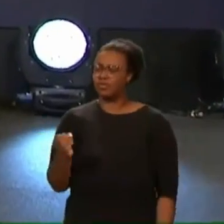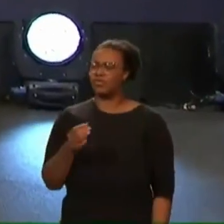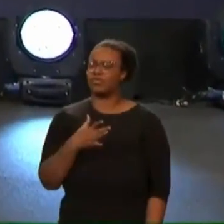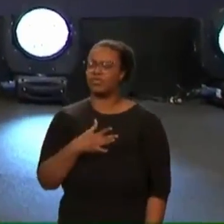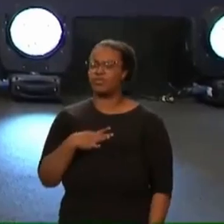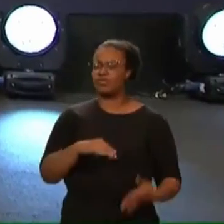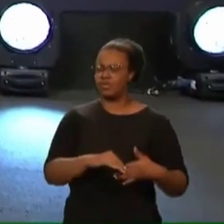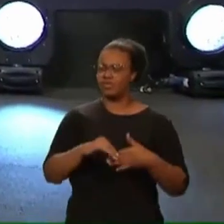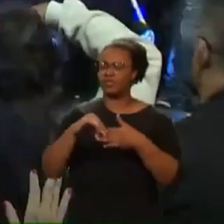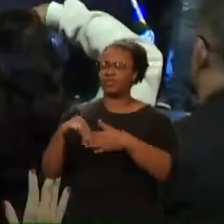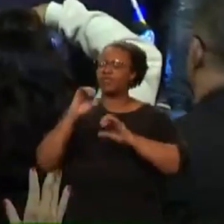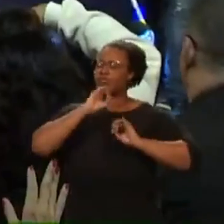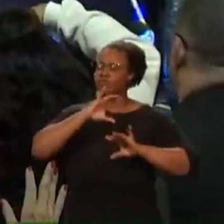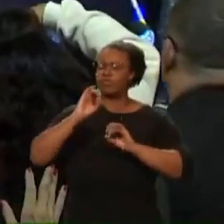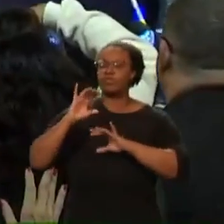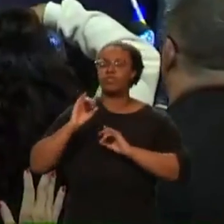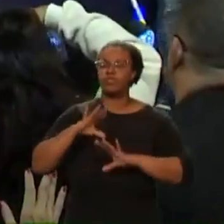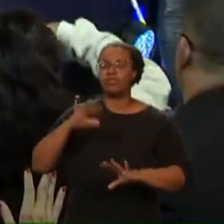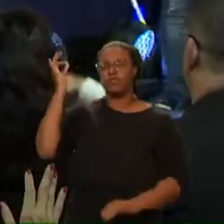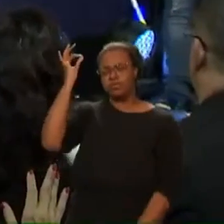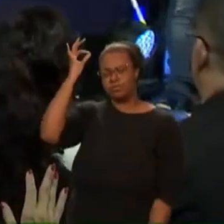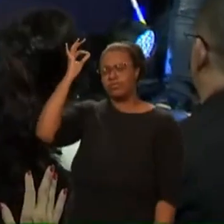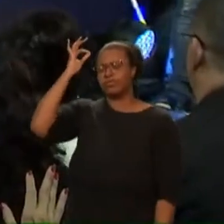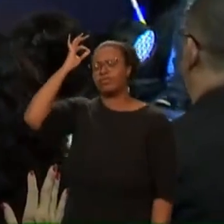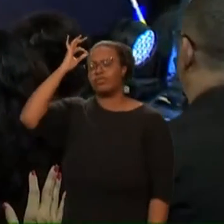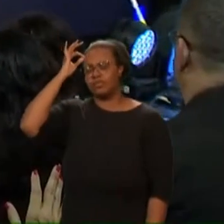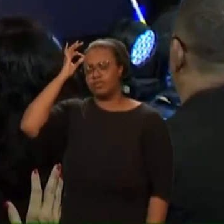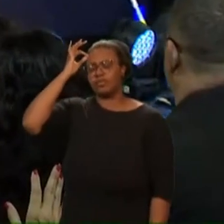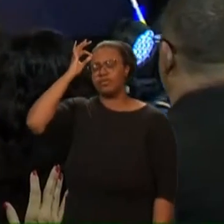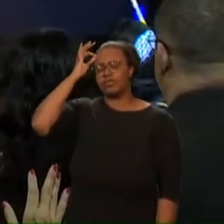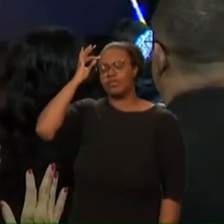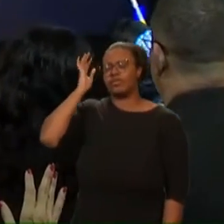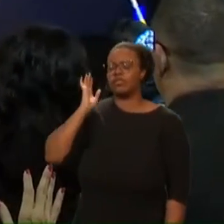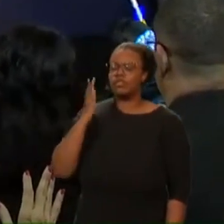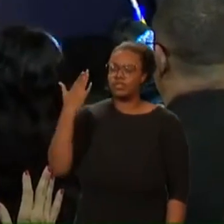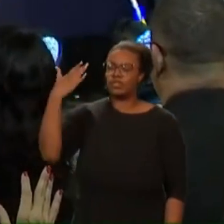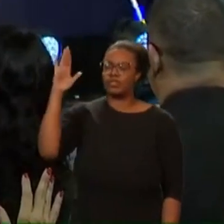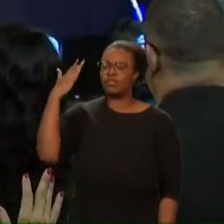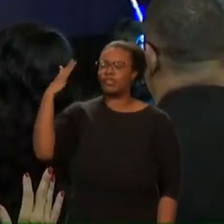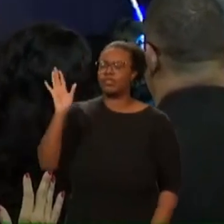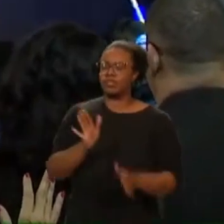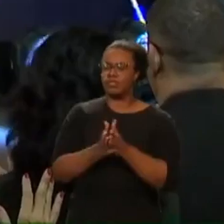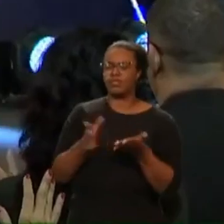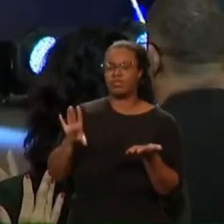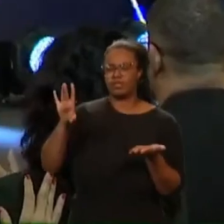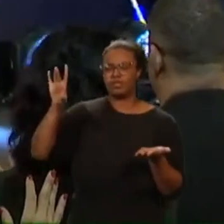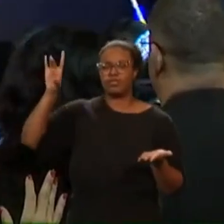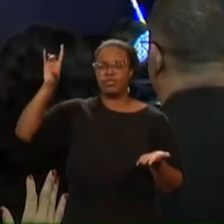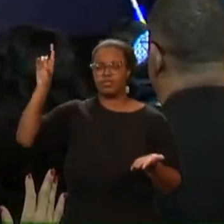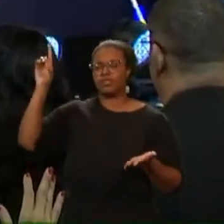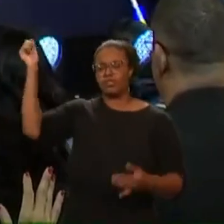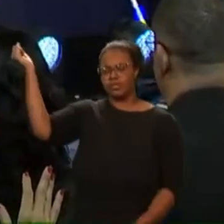direções pai debaixo do sopro do espírito santo pai cada vez mais a palavra liberada a palavra Rema a palavra